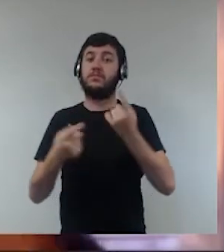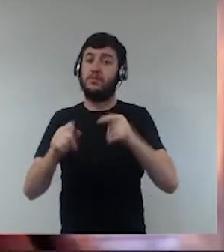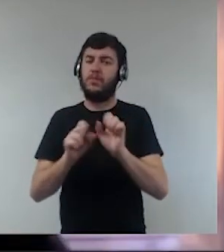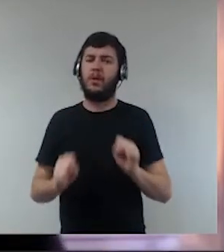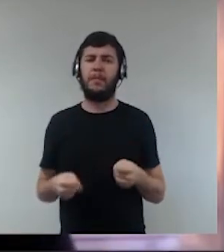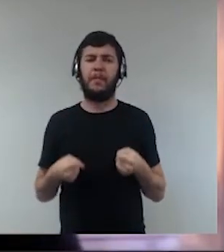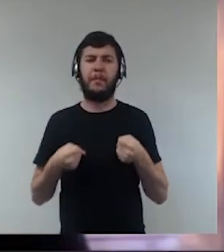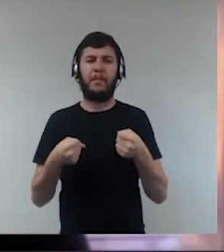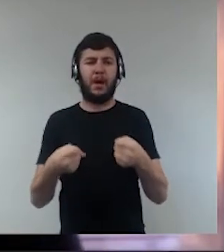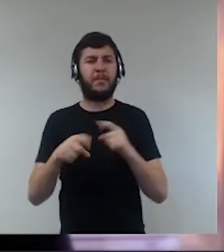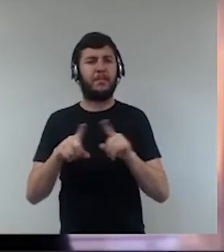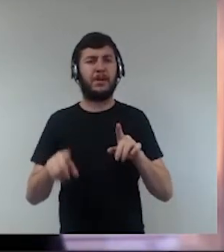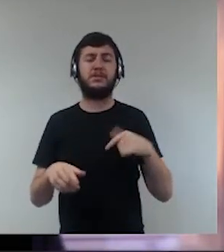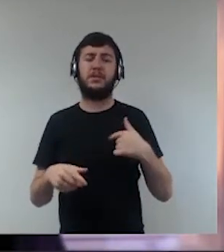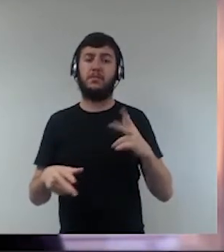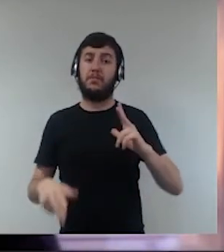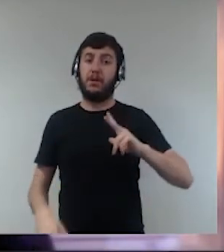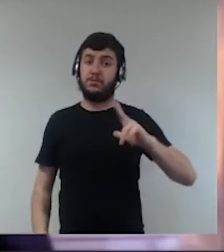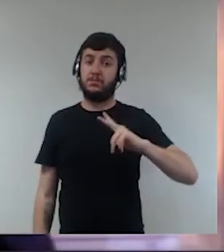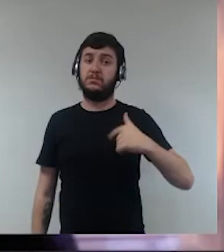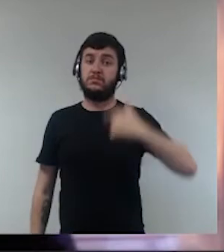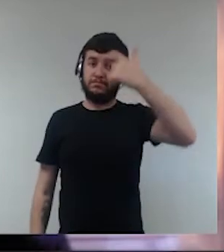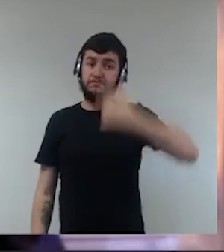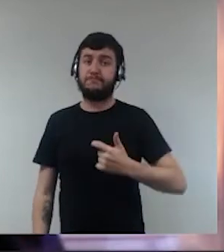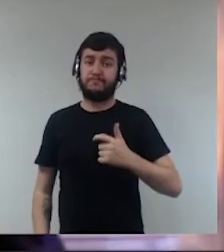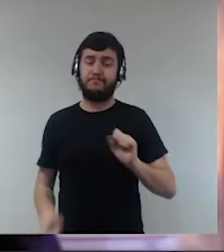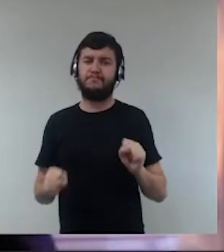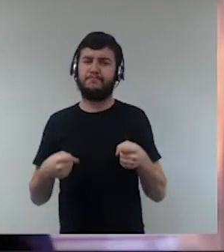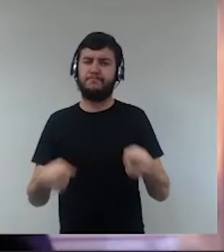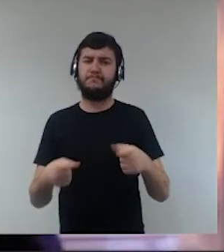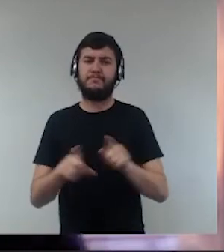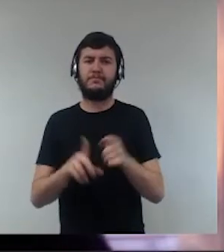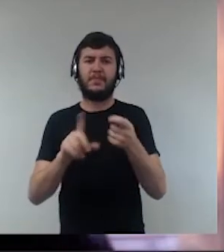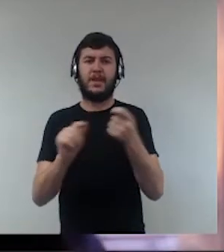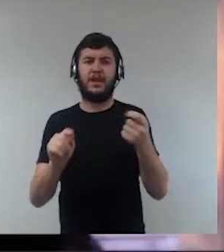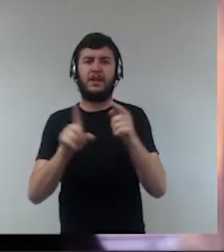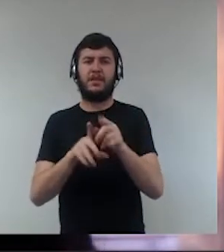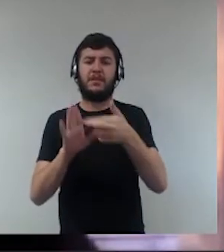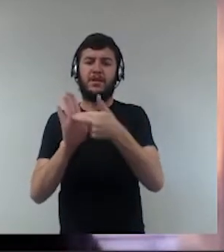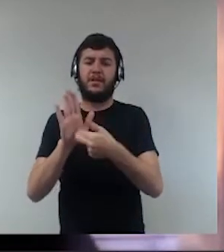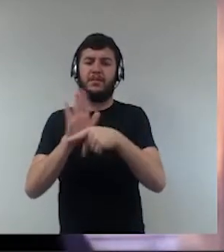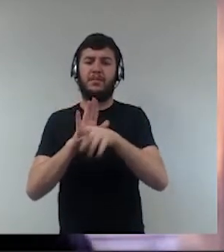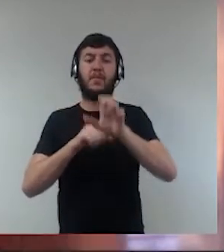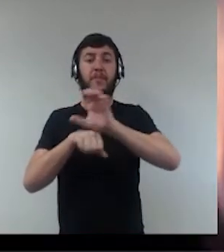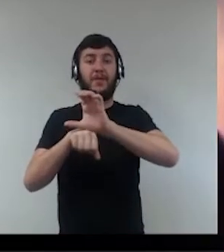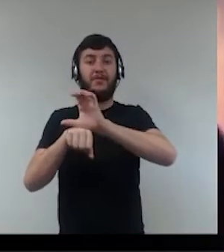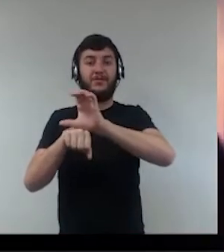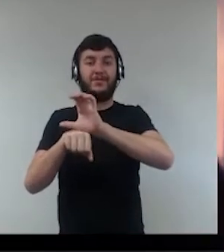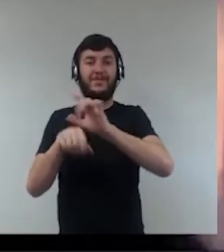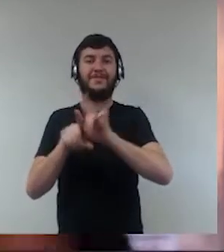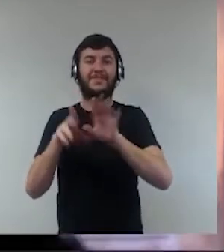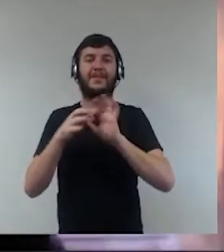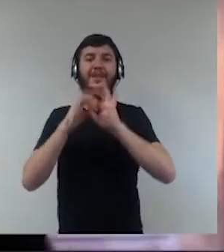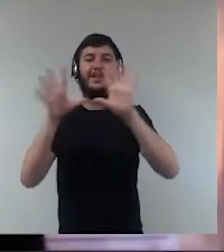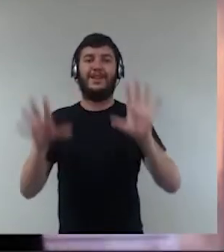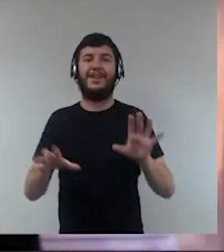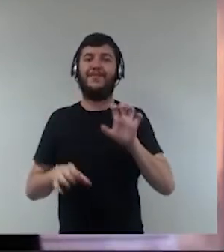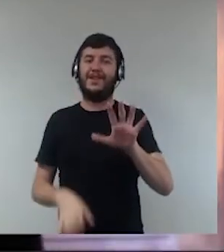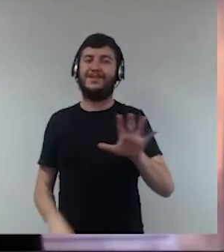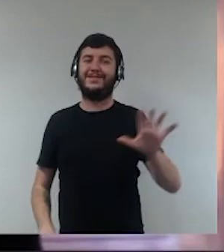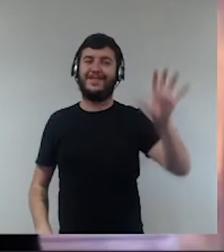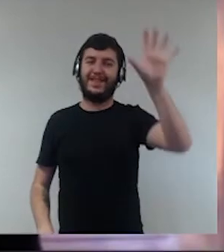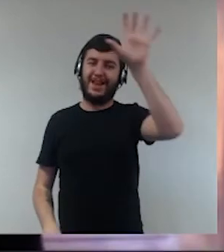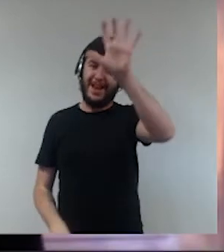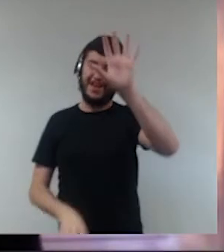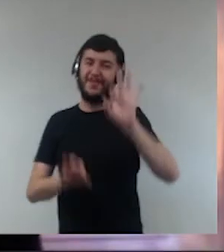defender, eu particularmente defendo que esse artigo, essa norma da Constituição, autoriza, sim, os estados a legislarem em